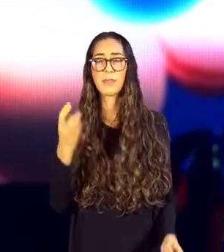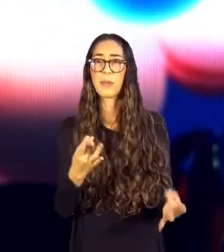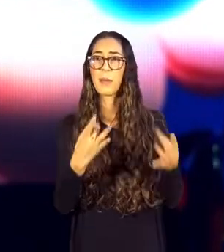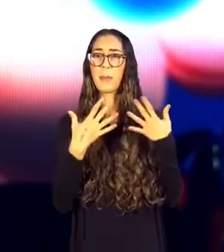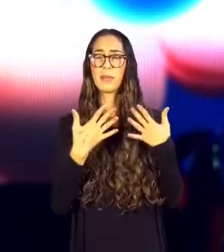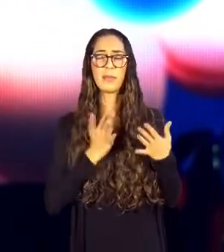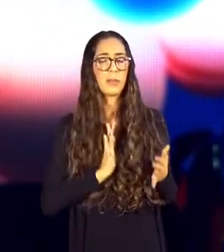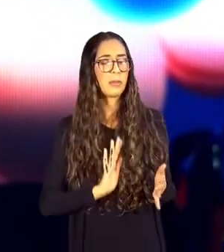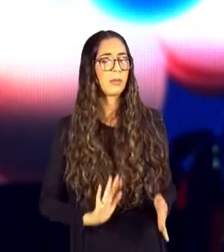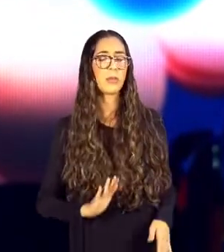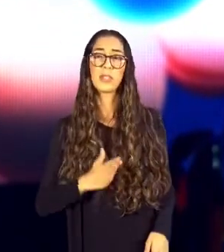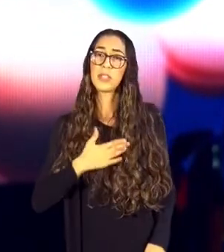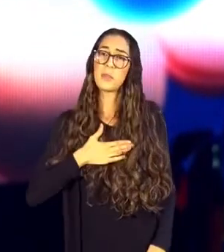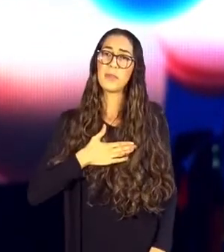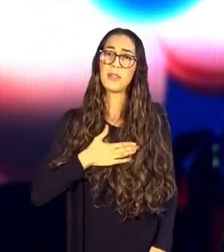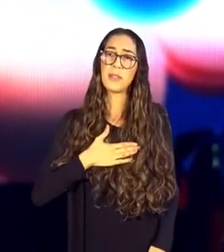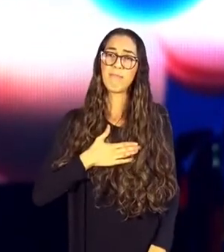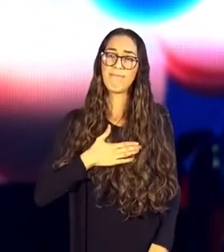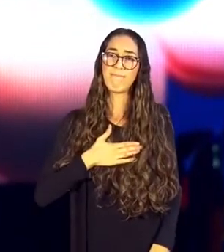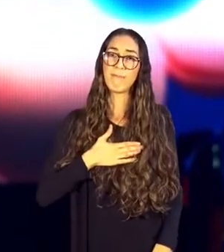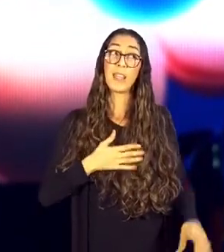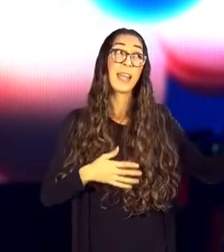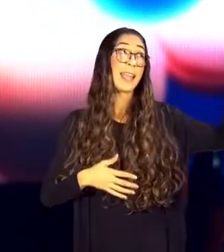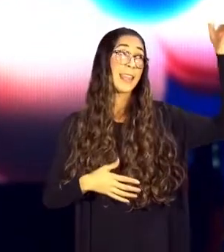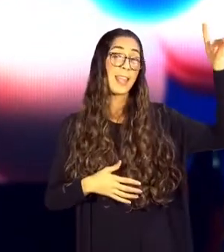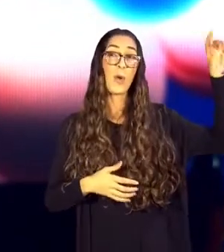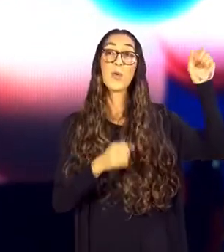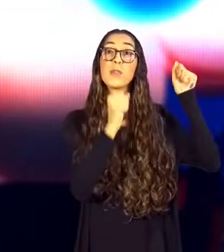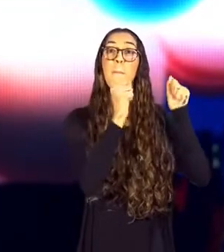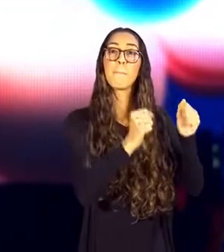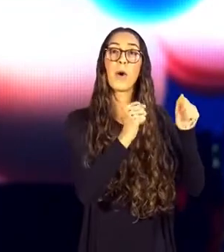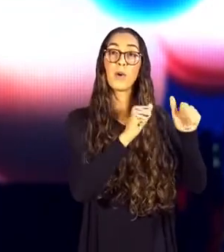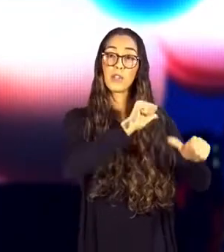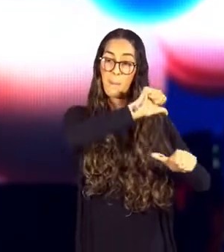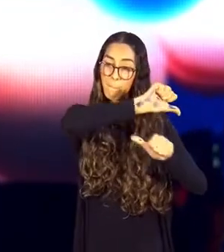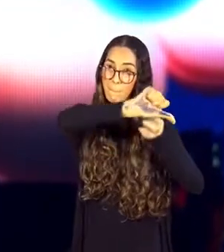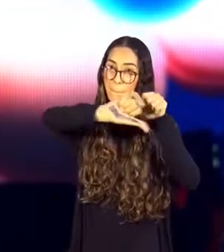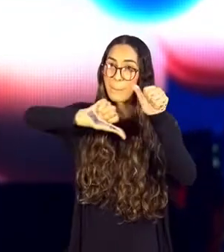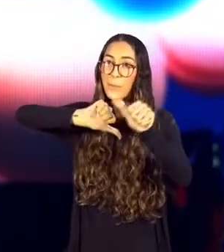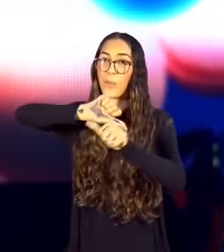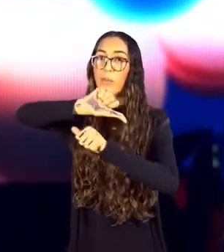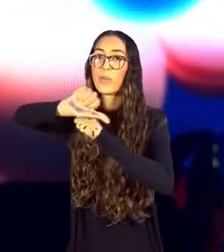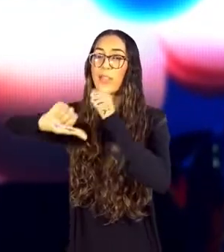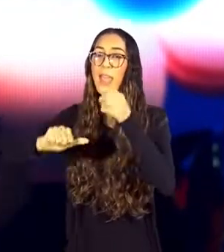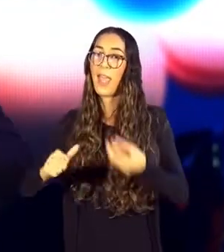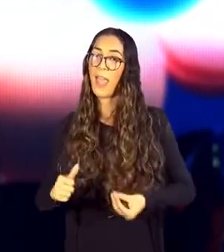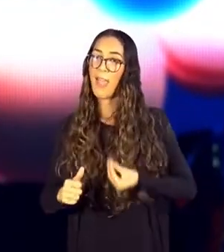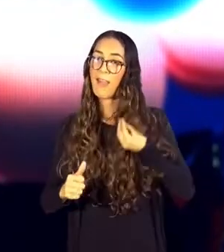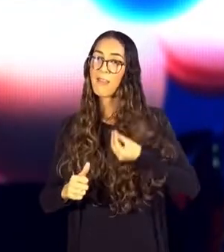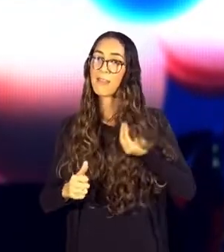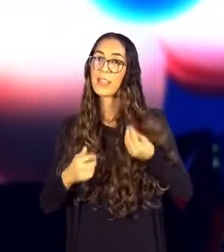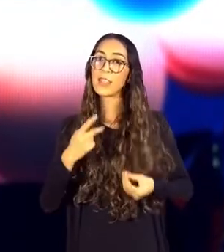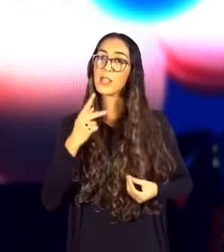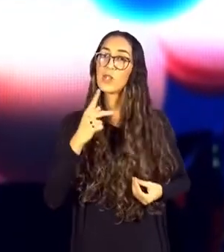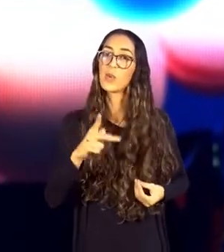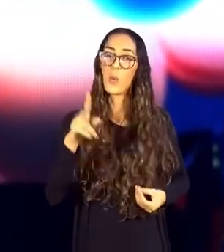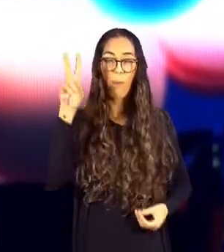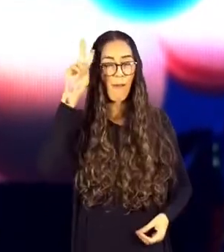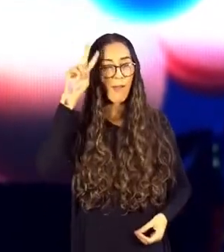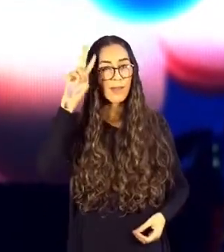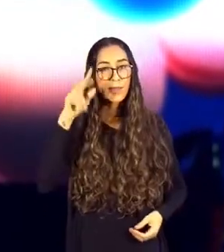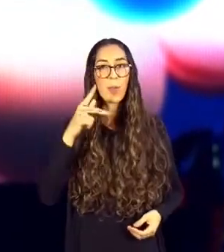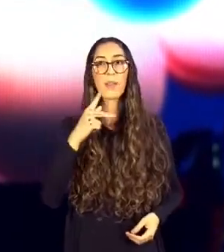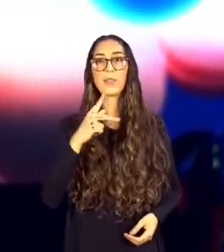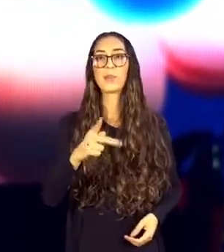não pode mudar a sua vida, a sua história, fazer com que você seja agradável, que todo mundo goste de você, que você vai citar